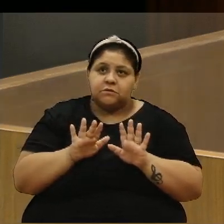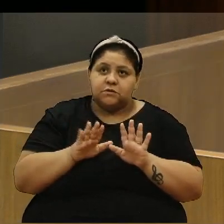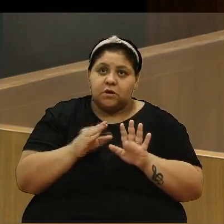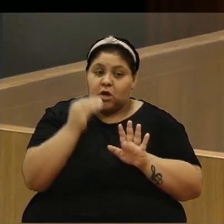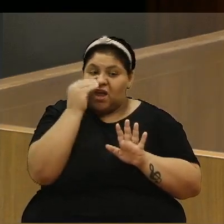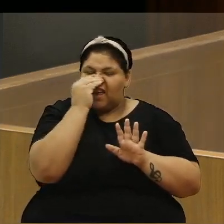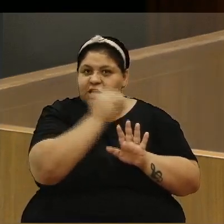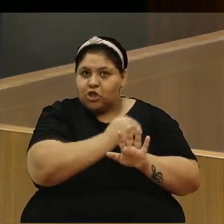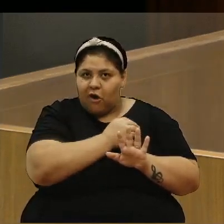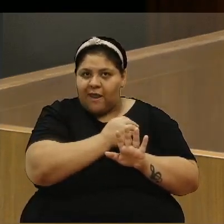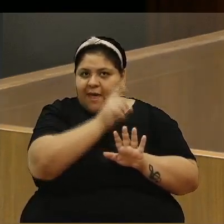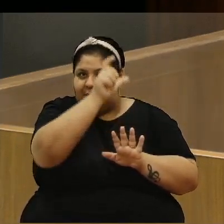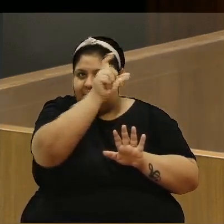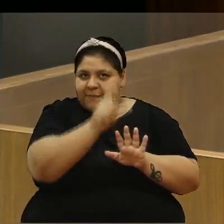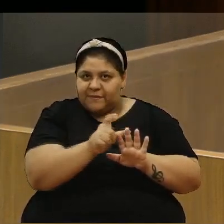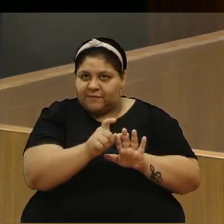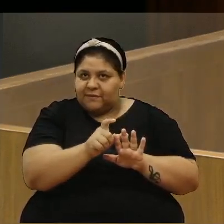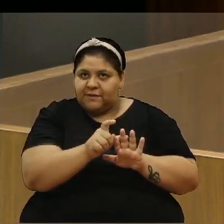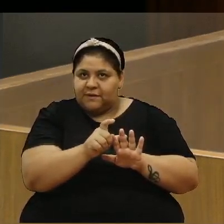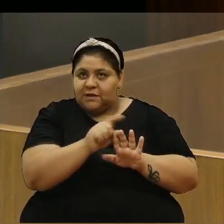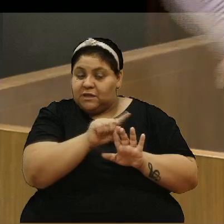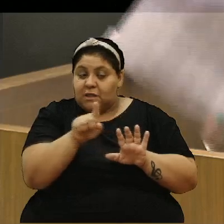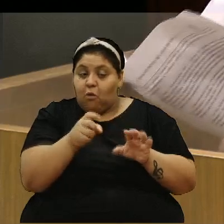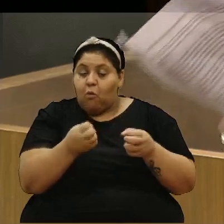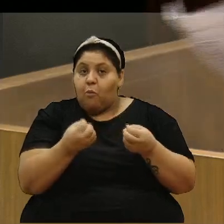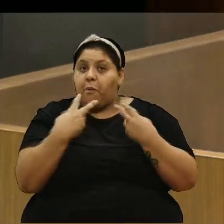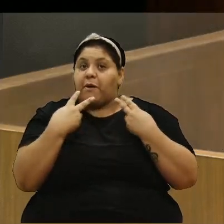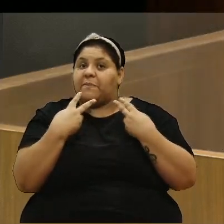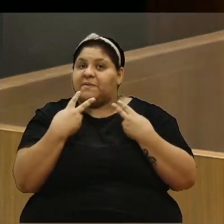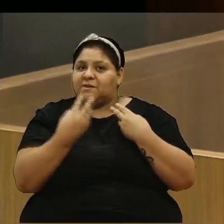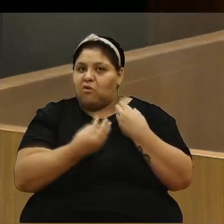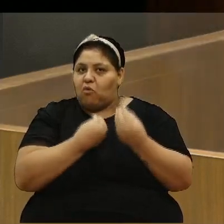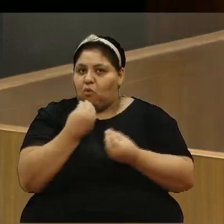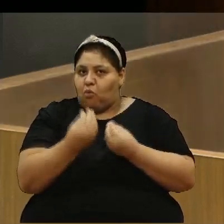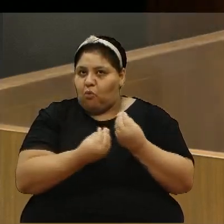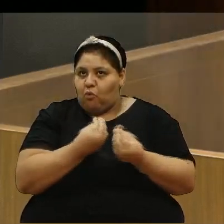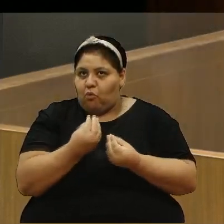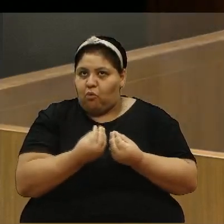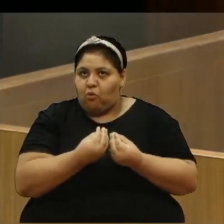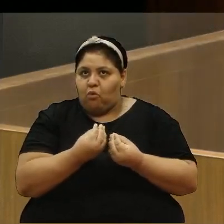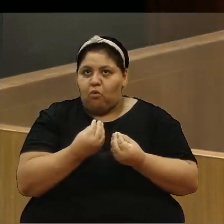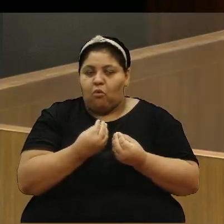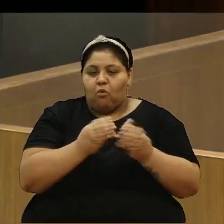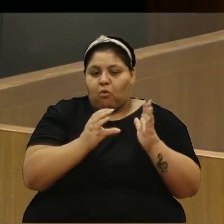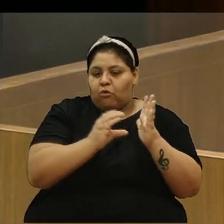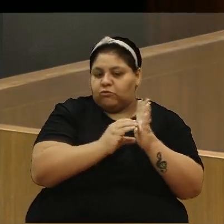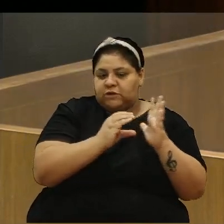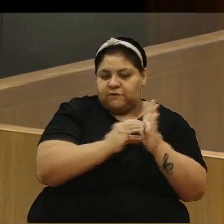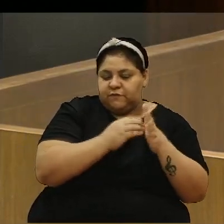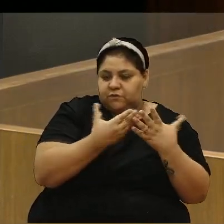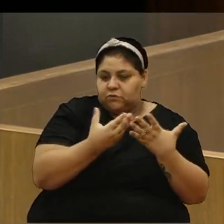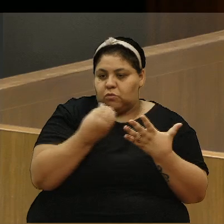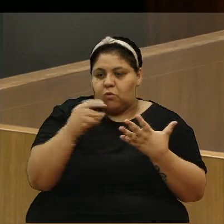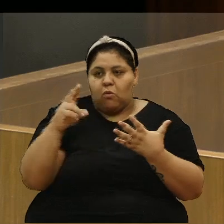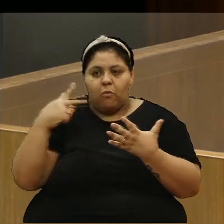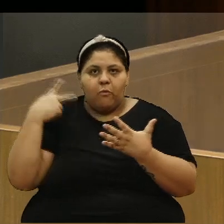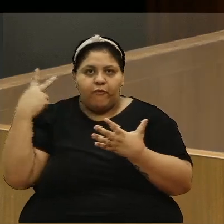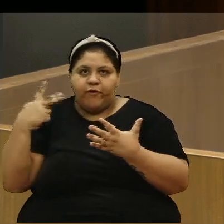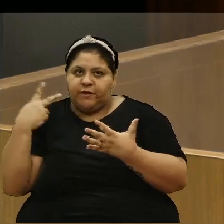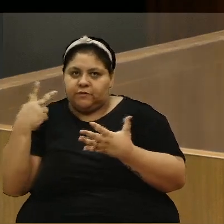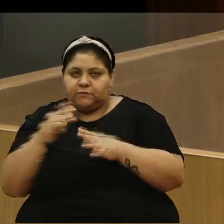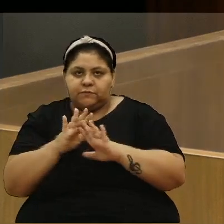a pessoa, nem se percebe o que, seja uma servidora ou uma vereadora, ou quem